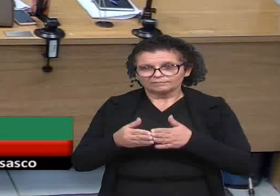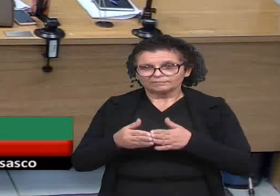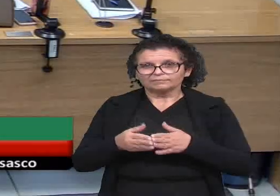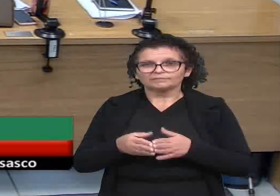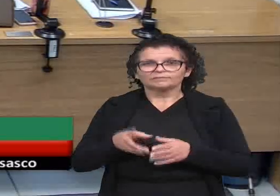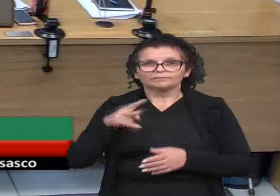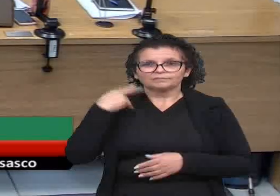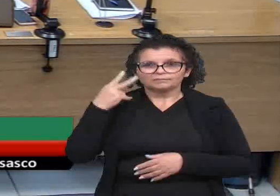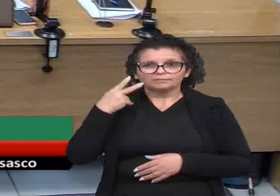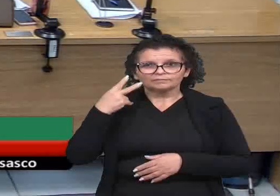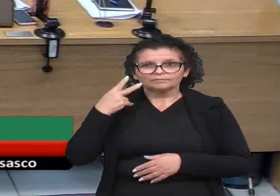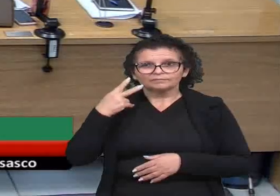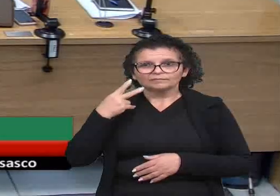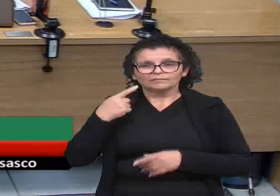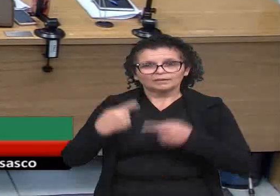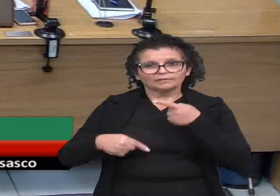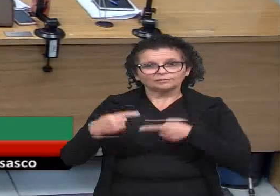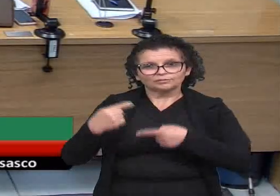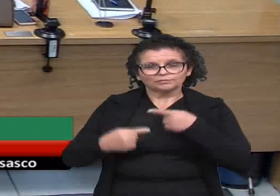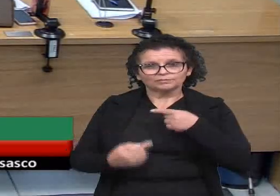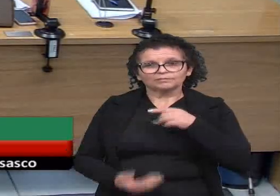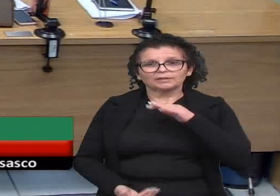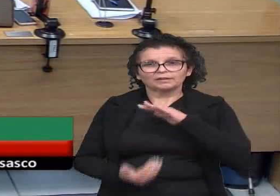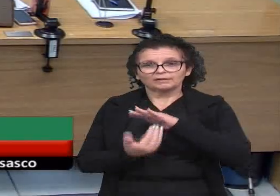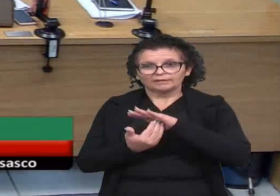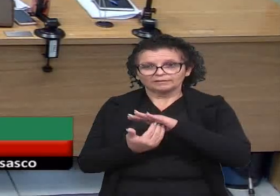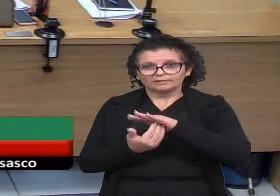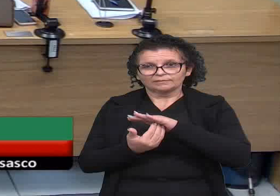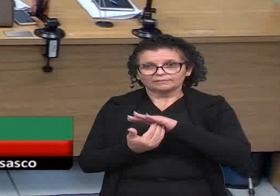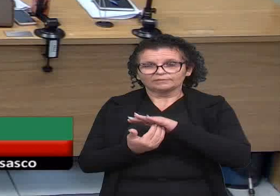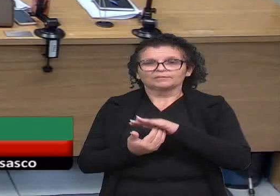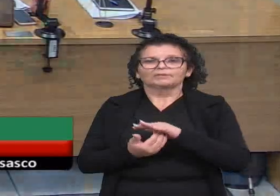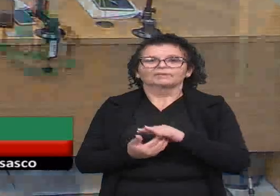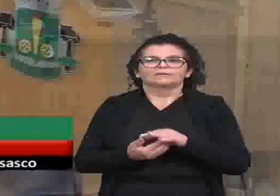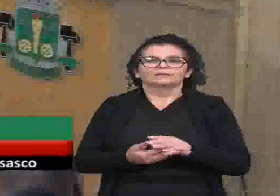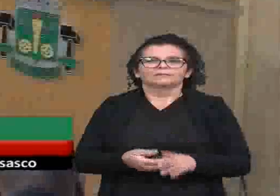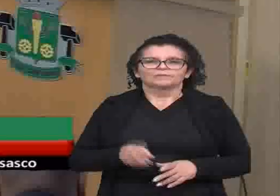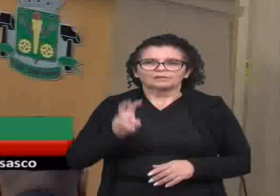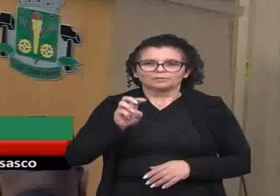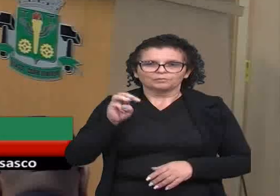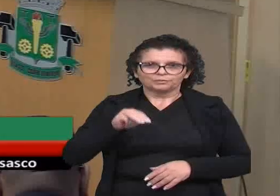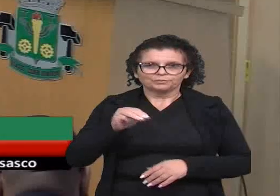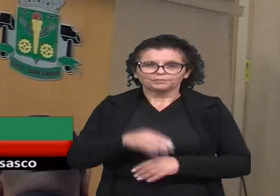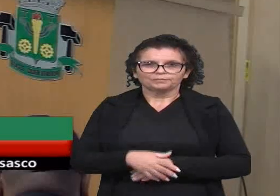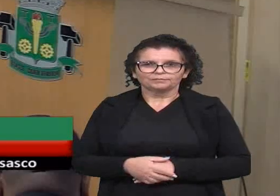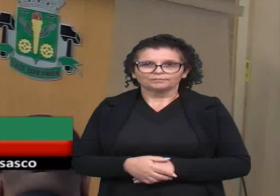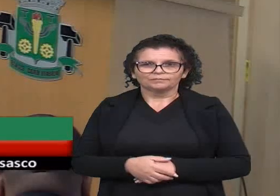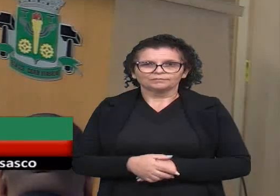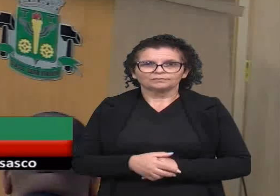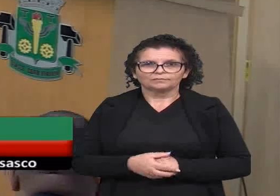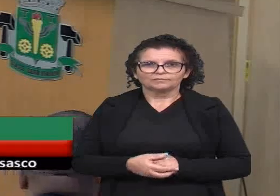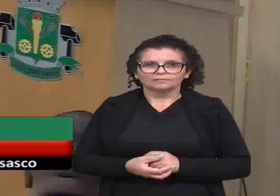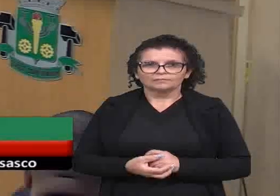ordem, nobre vereador. Para discutir? Para discutir, Vossa Excelência dispõe de 5 minutos. Muito obrigado.